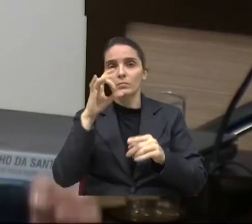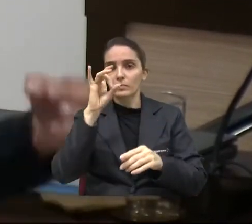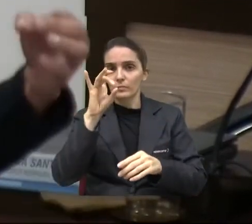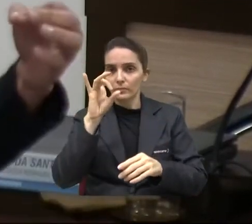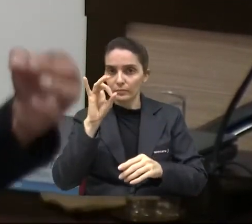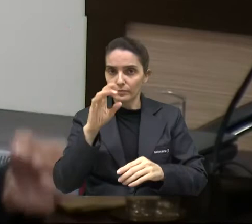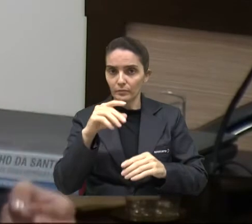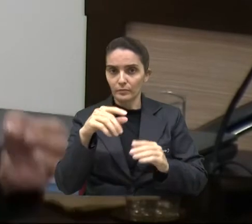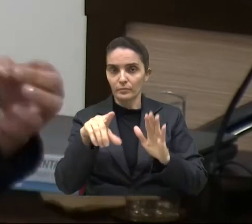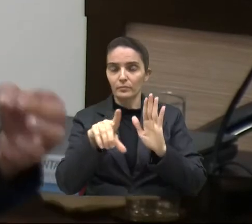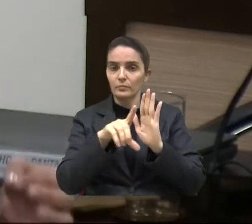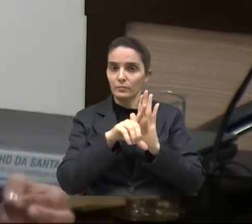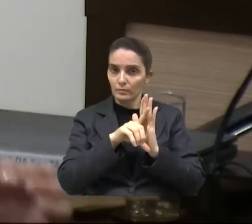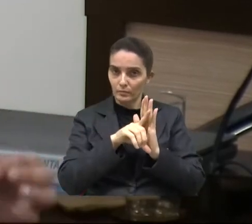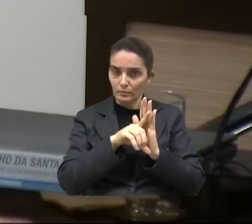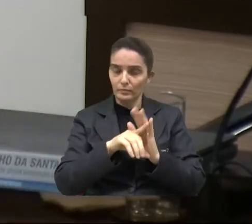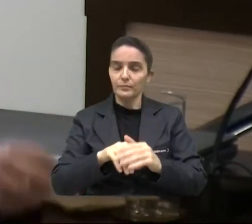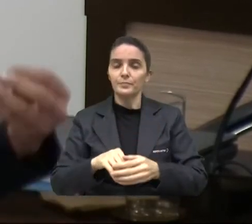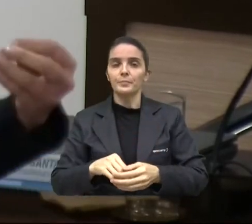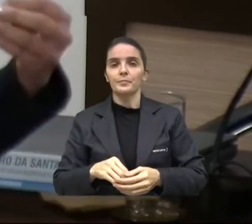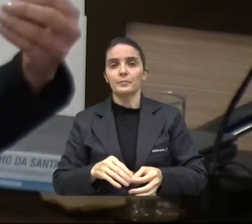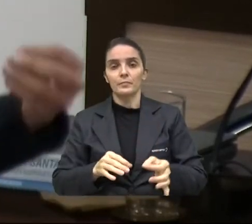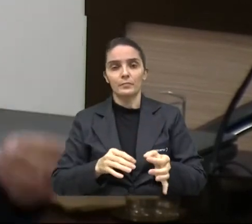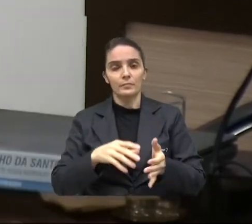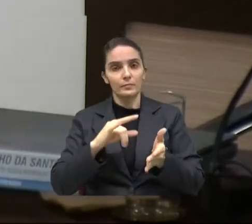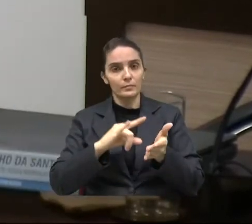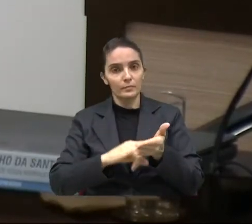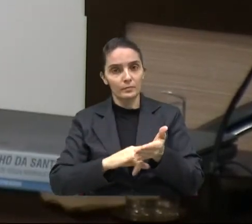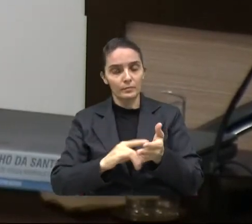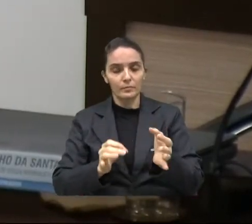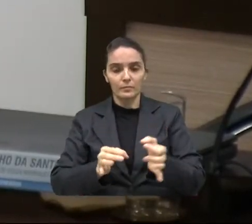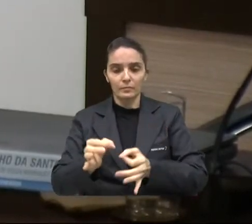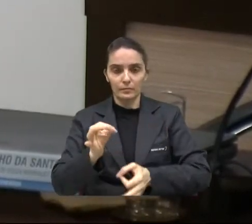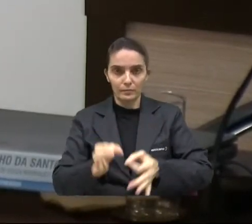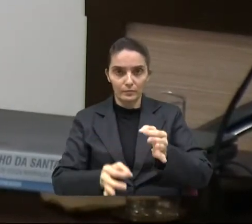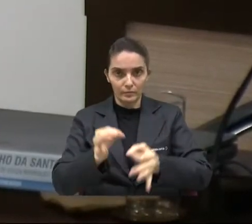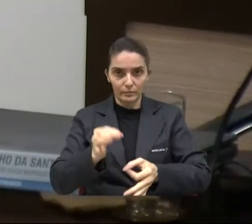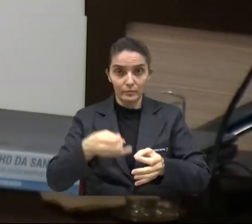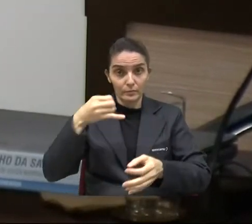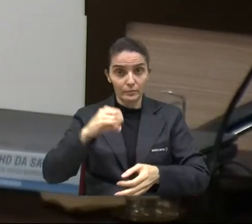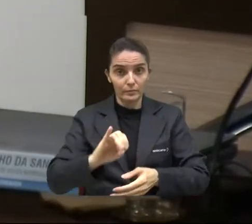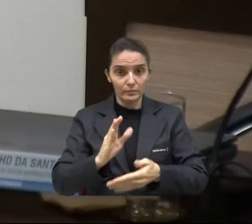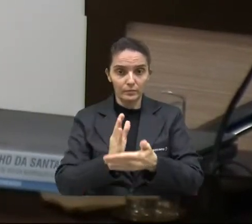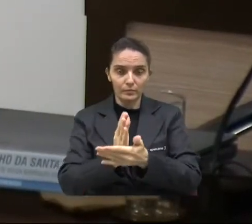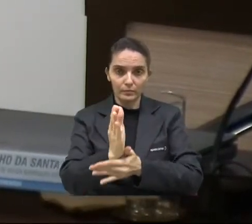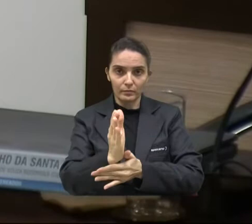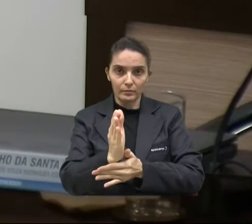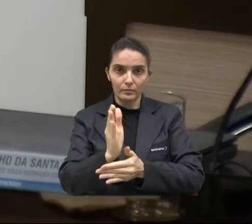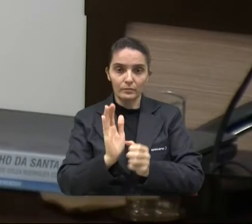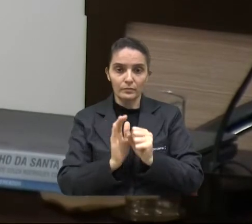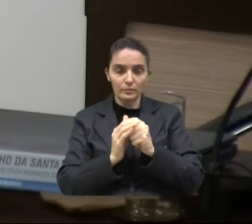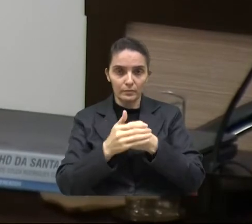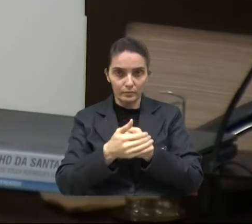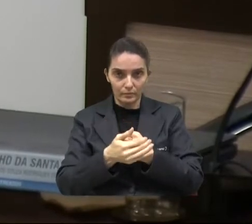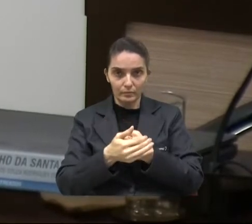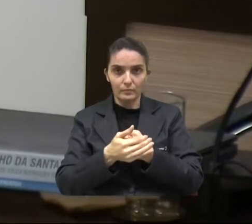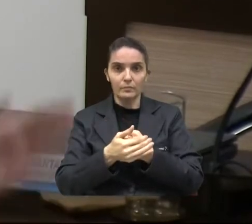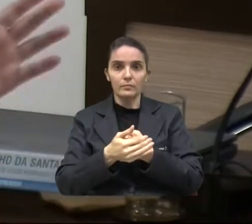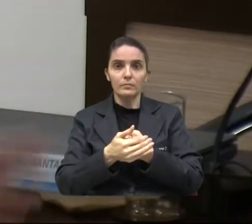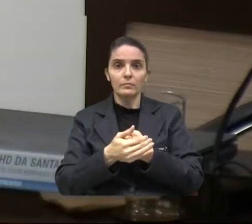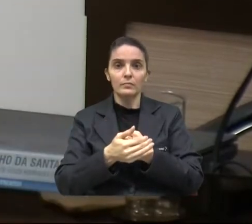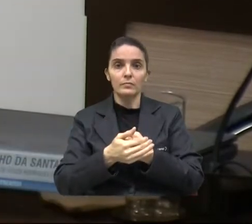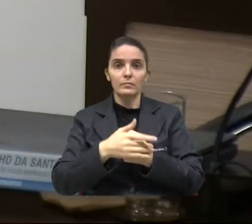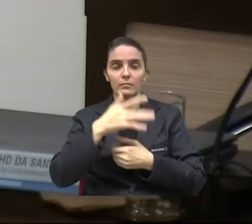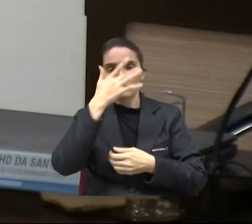Certamente é um instrumento jurídico que, se aprovado, vem na defesa dos vulneráveis e dos hipossuficientes.